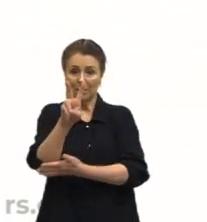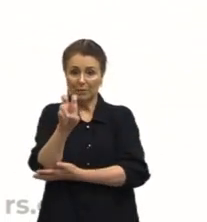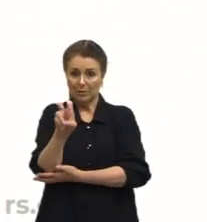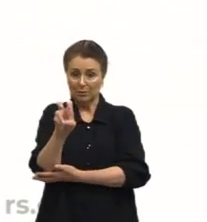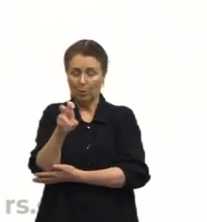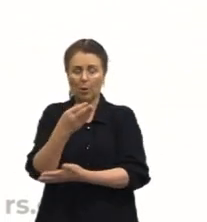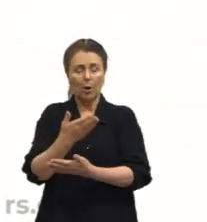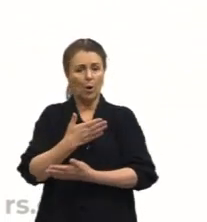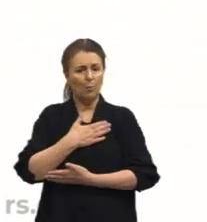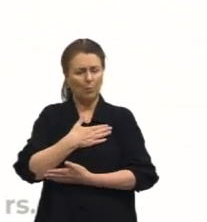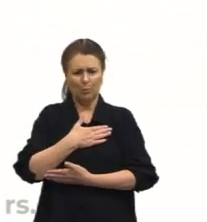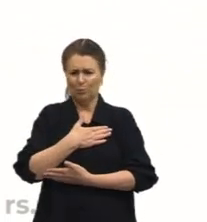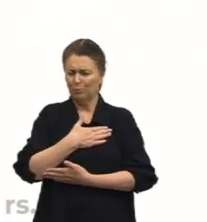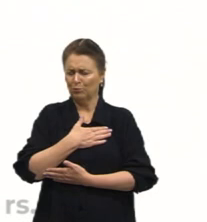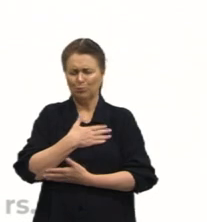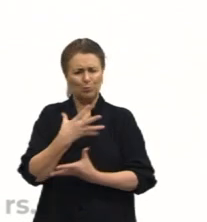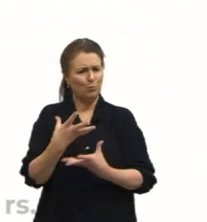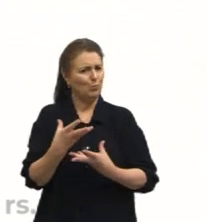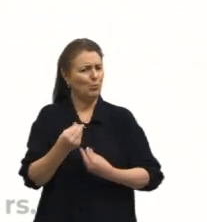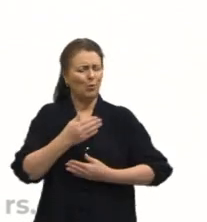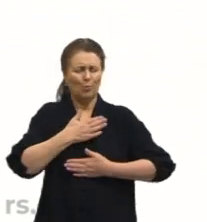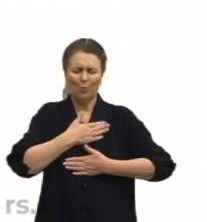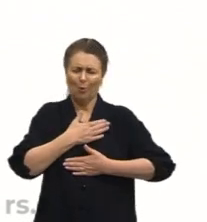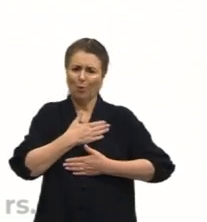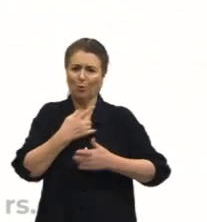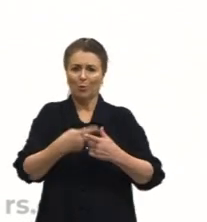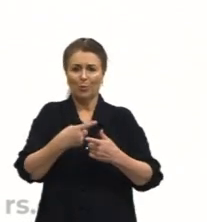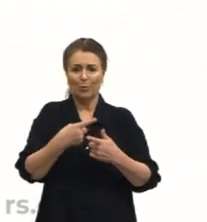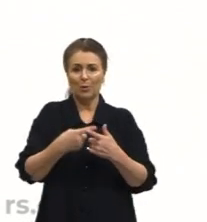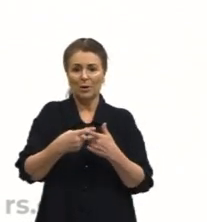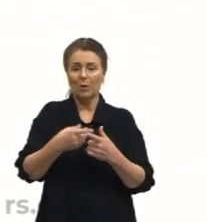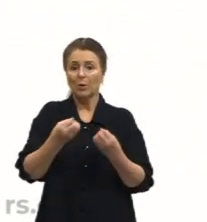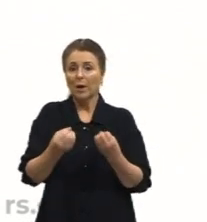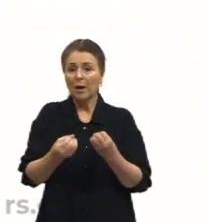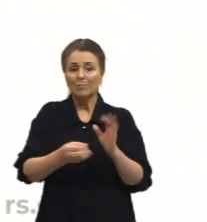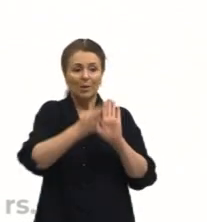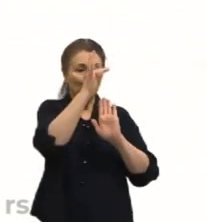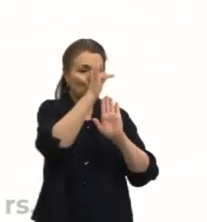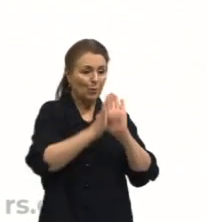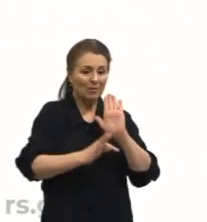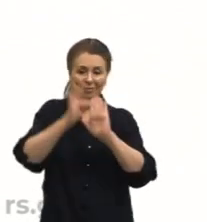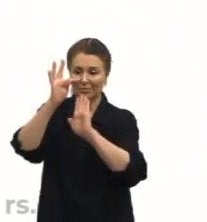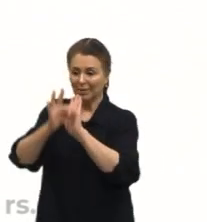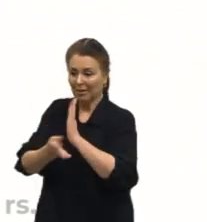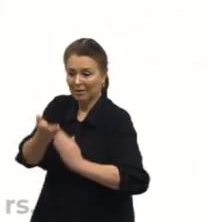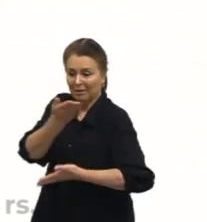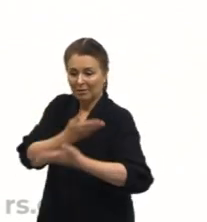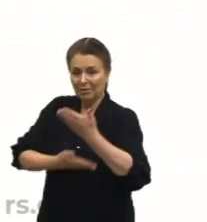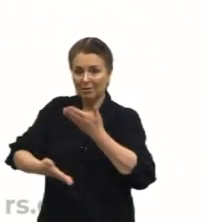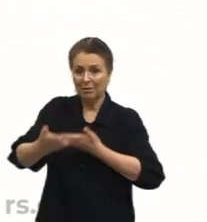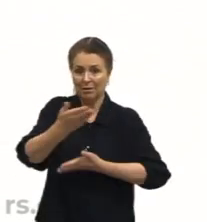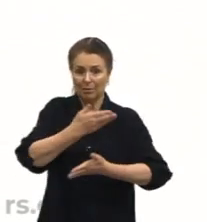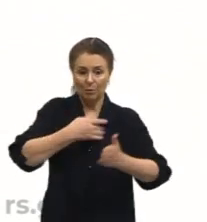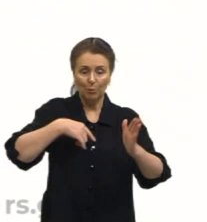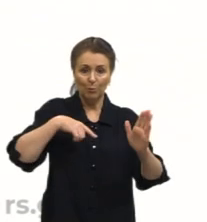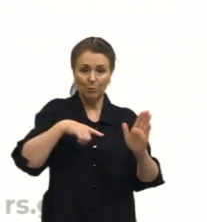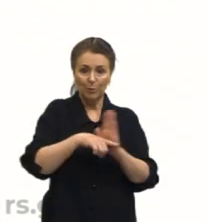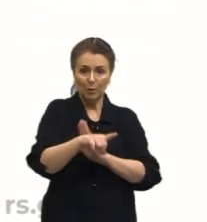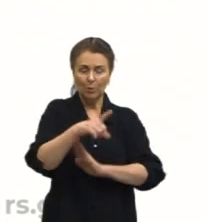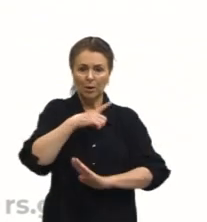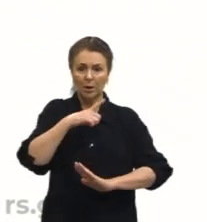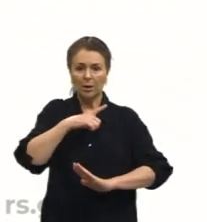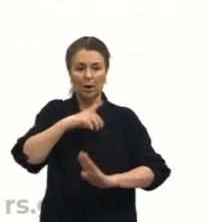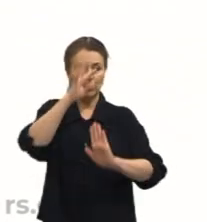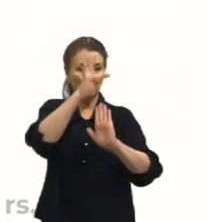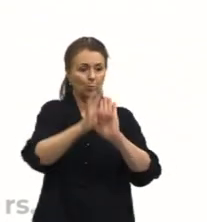gosto muito tá que fala isso sobre a questão de intertextualidades tá lá na questão a gente tem uma